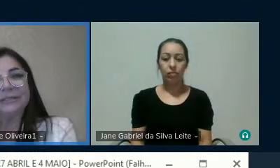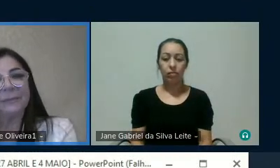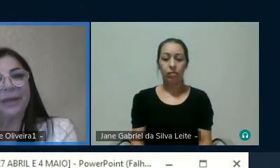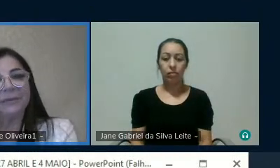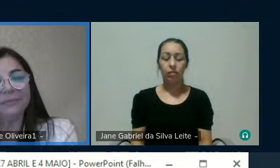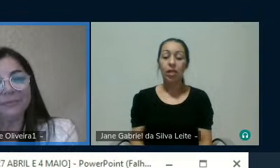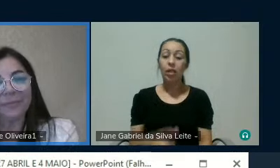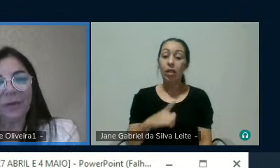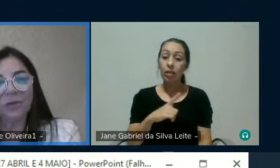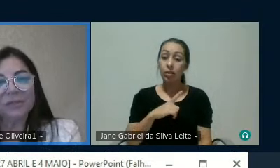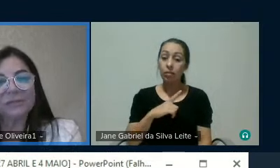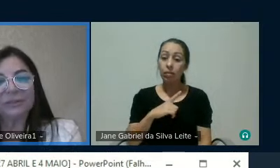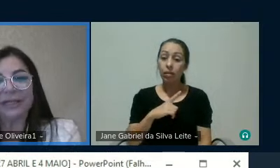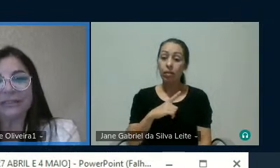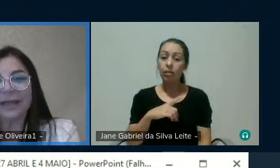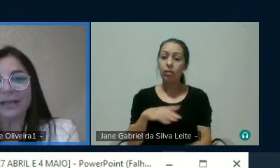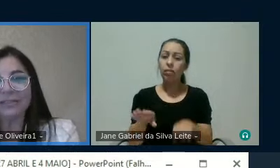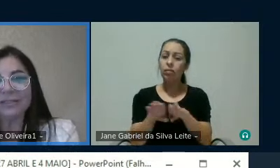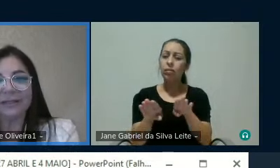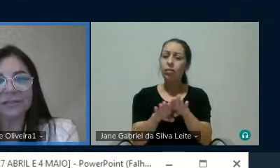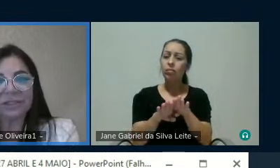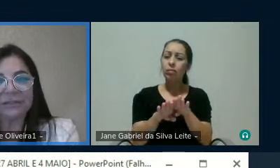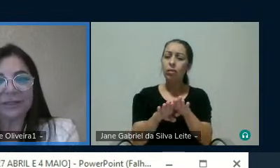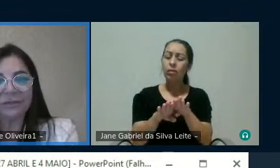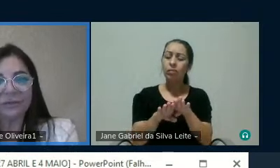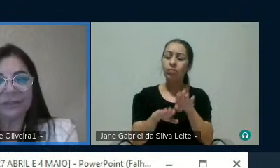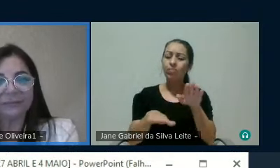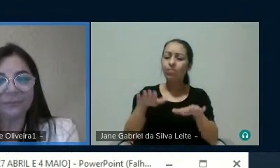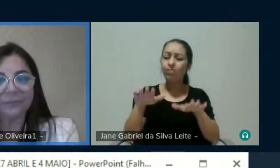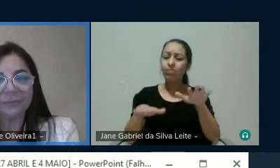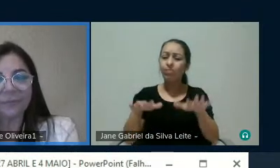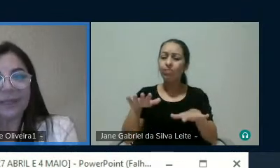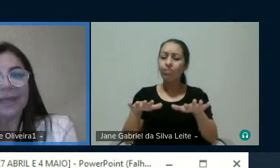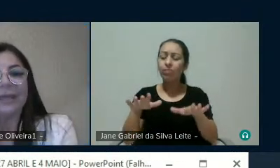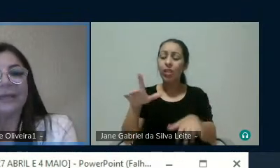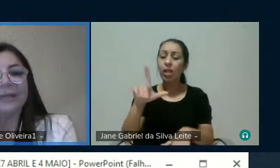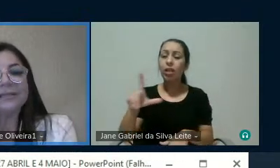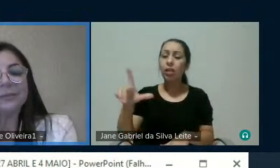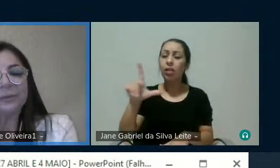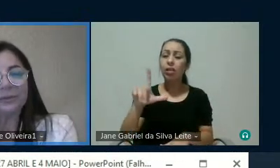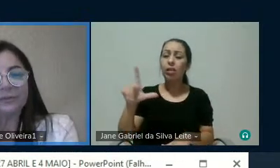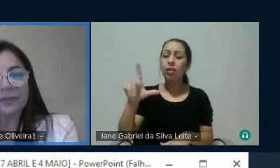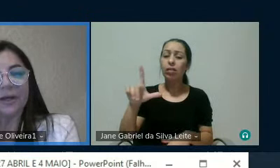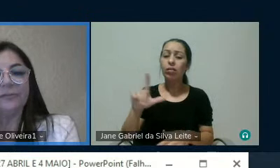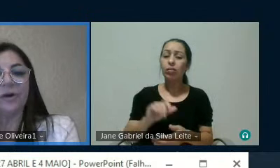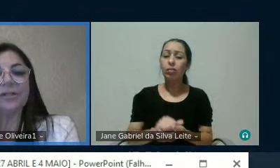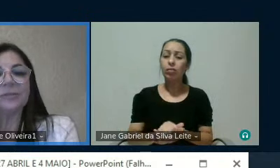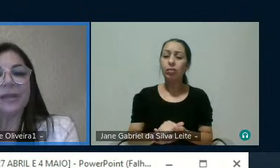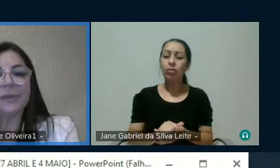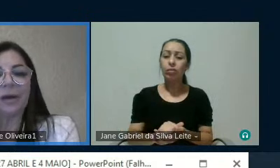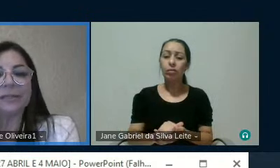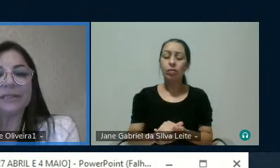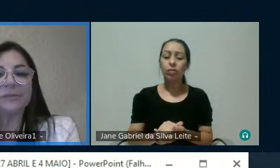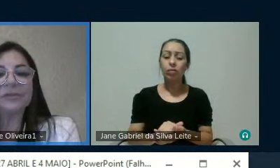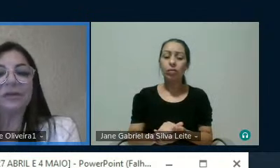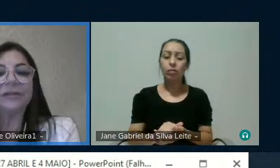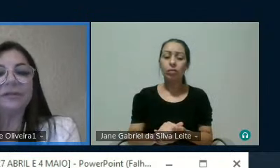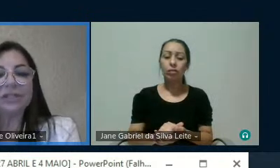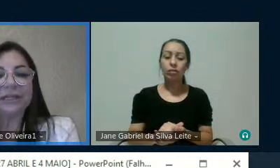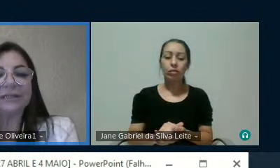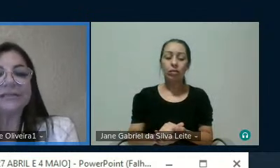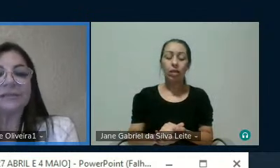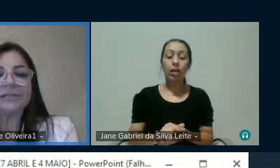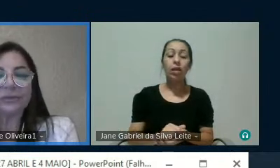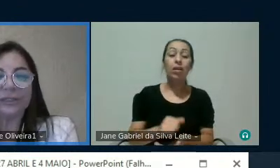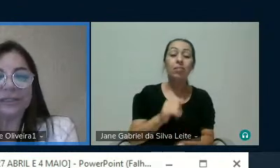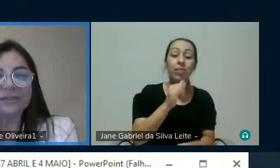Nós temos também algumas modalidades, né, de literatura. Isso, prof, foi ótimo lembrar. Nós temos o